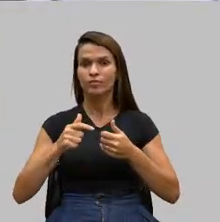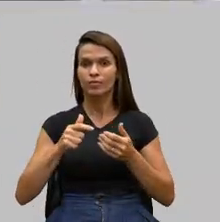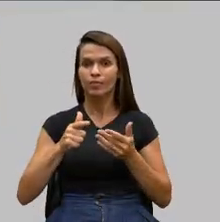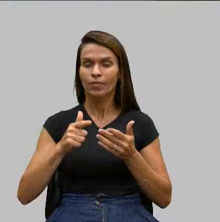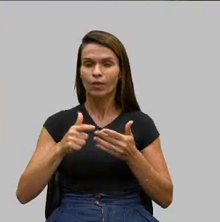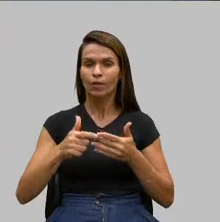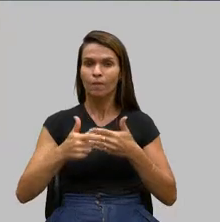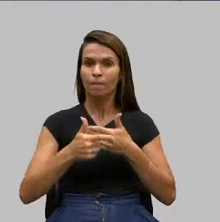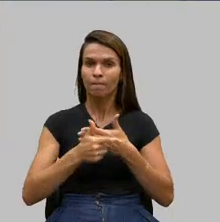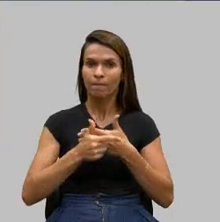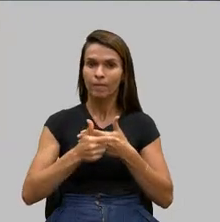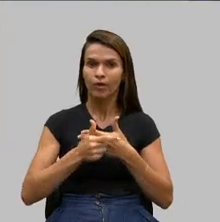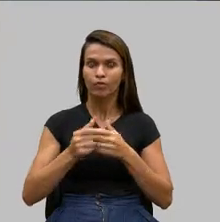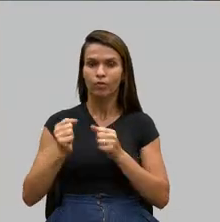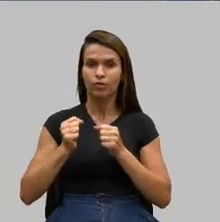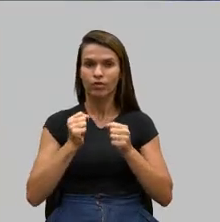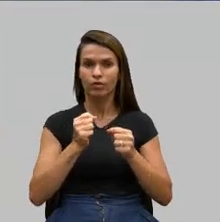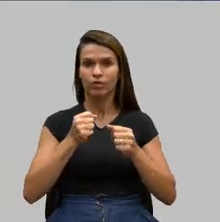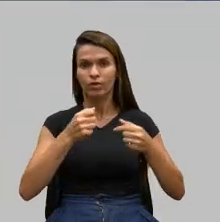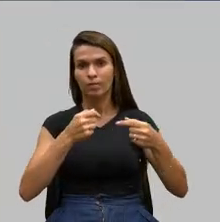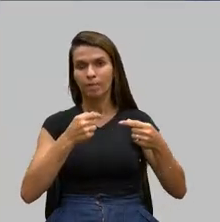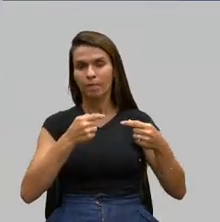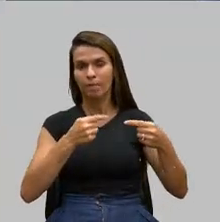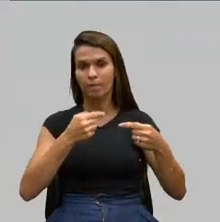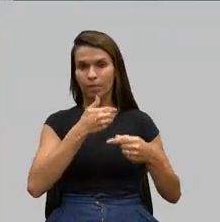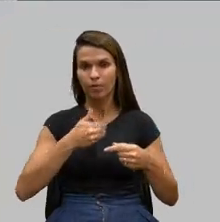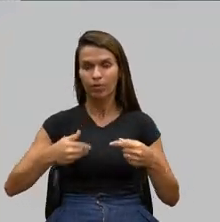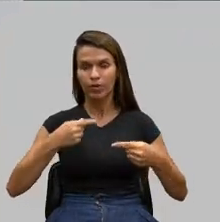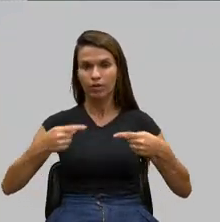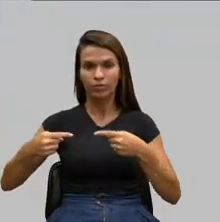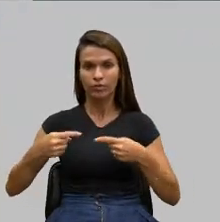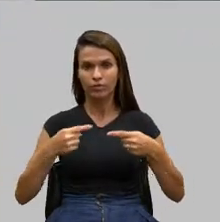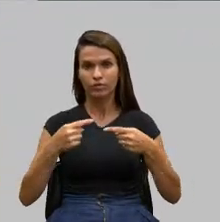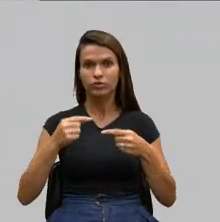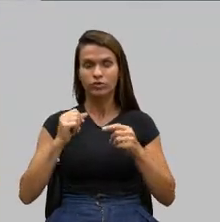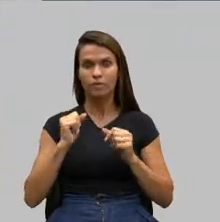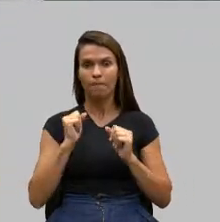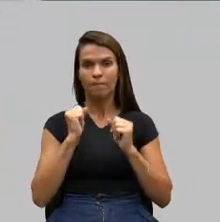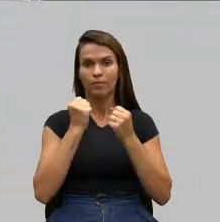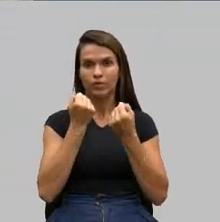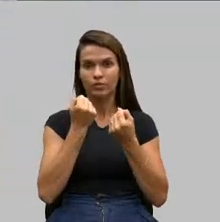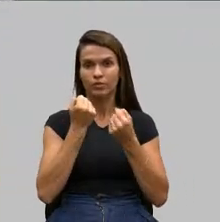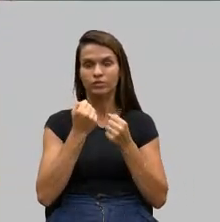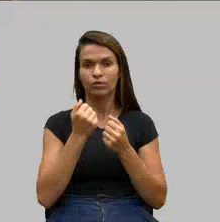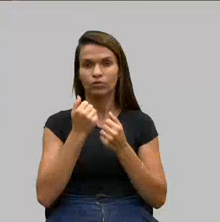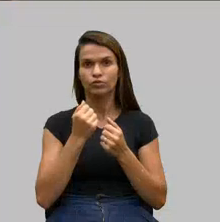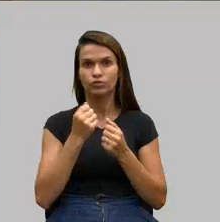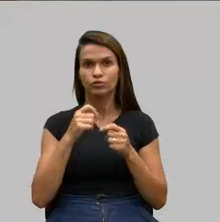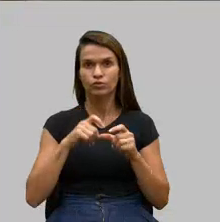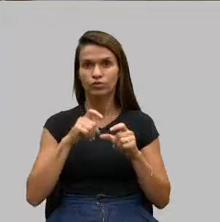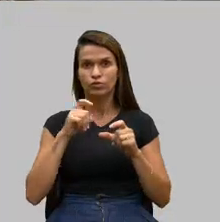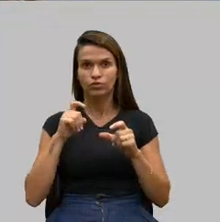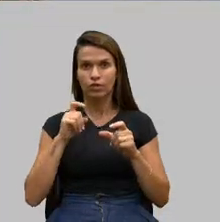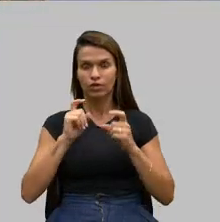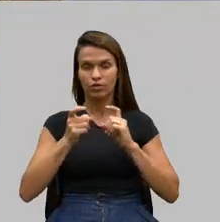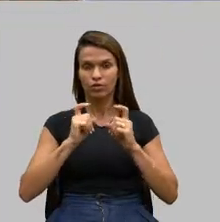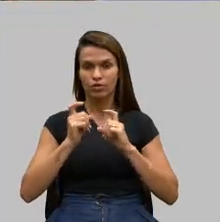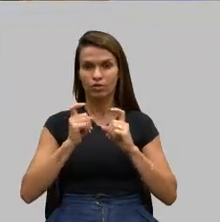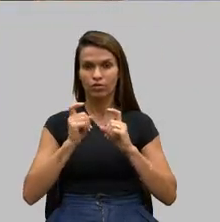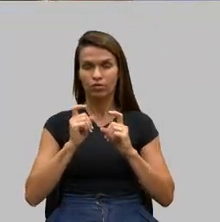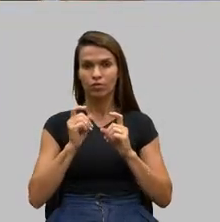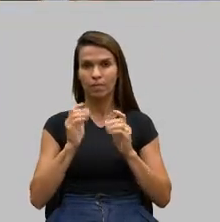na política de cuidado e proteção do idoso suspendo a reunião por alguns instantes para alguns